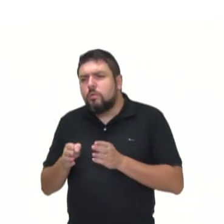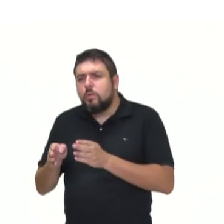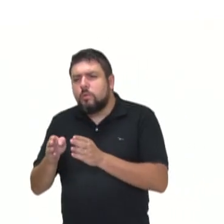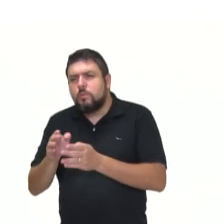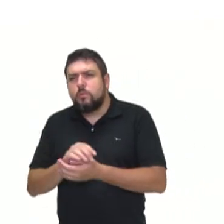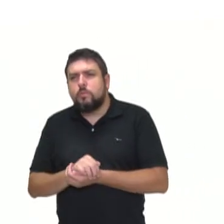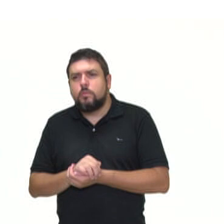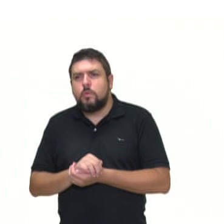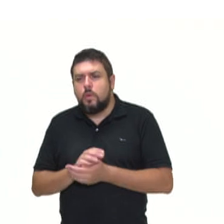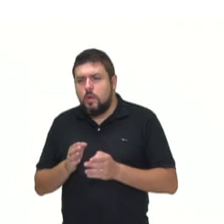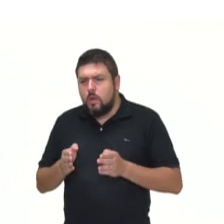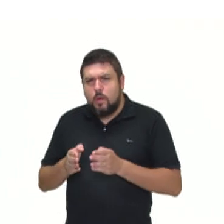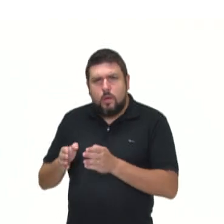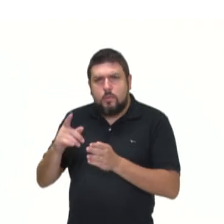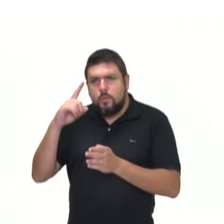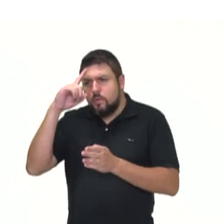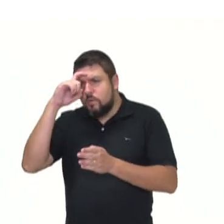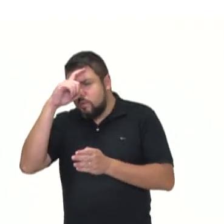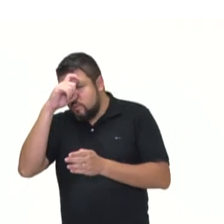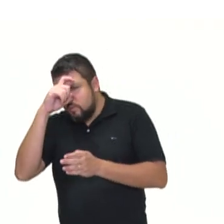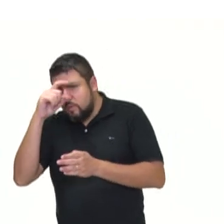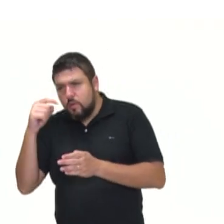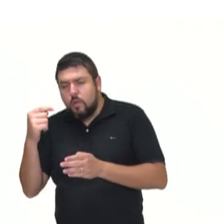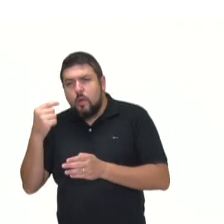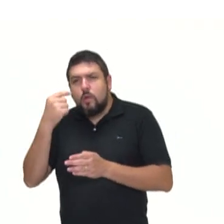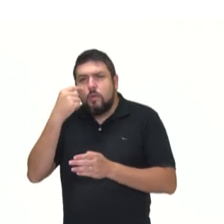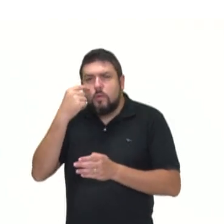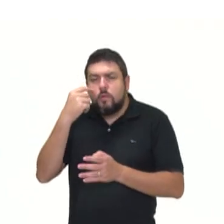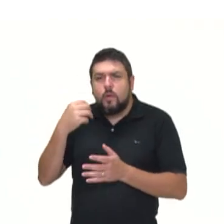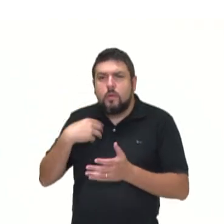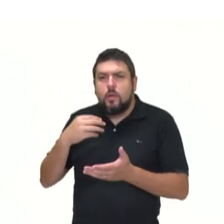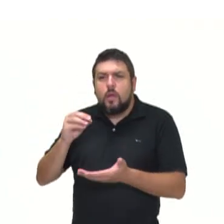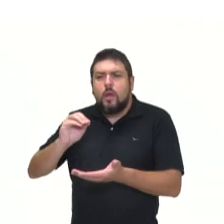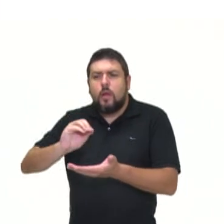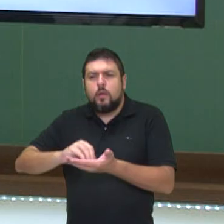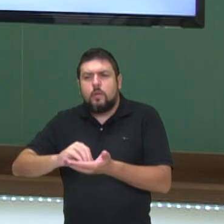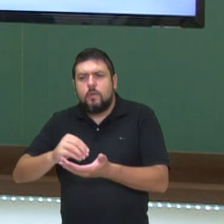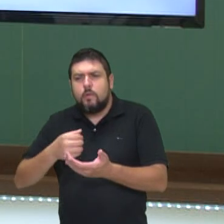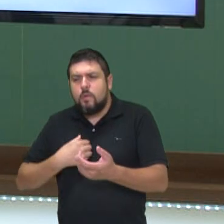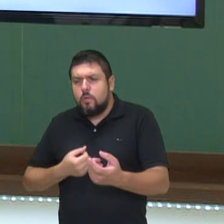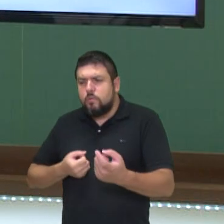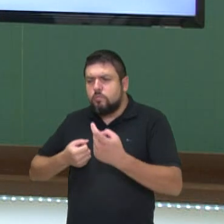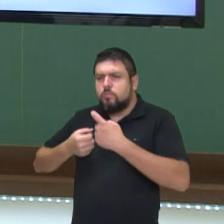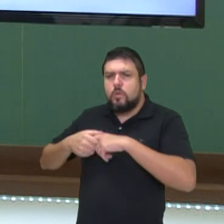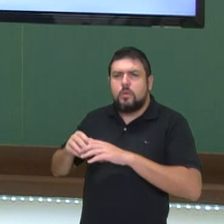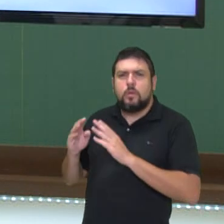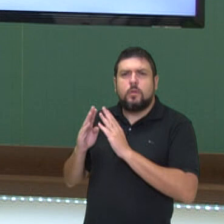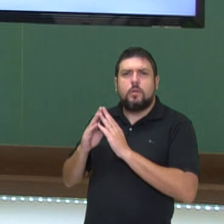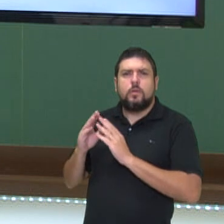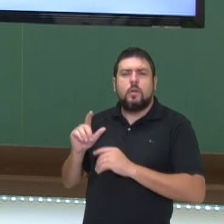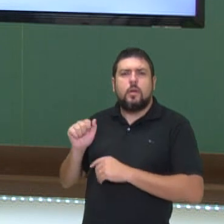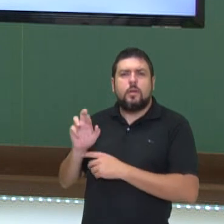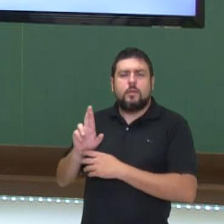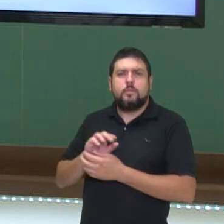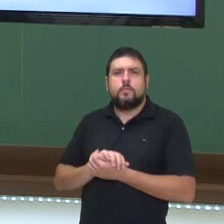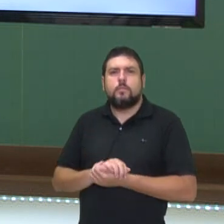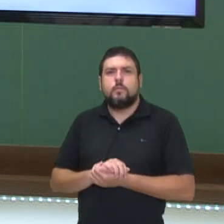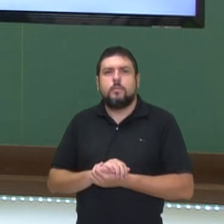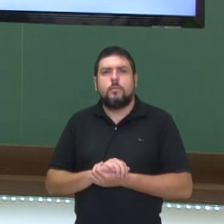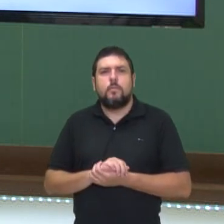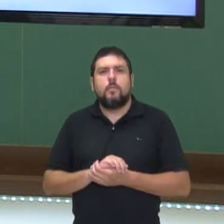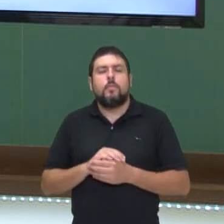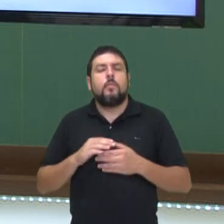Achou o caminho difícil e viu a tamanha falta que fazia aquele lar. Repare que também temos a construção do sentido aqui